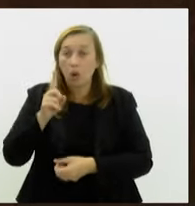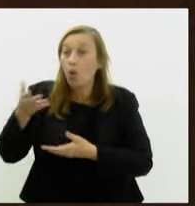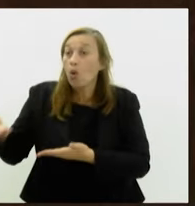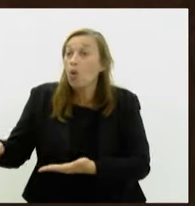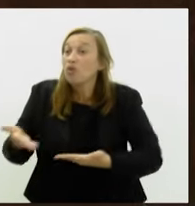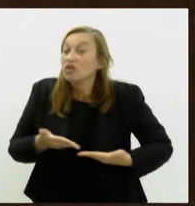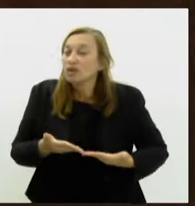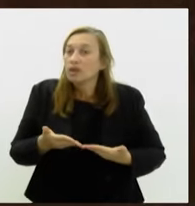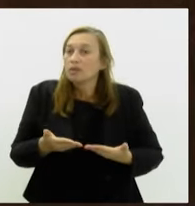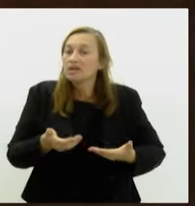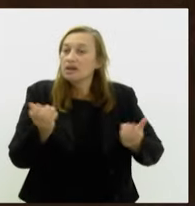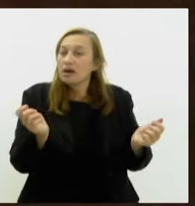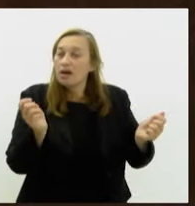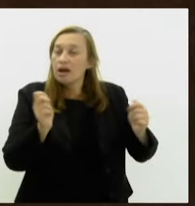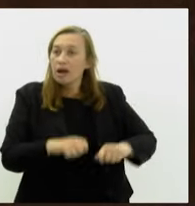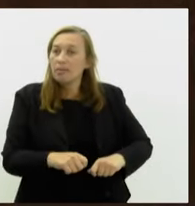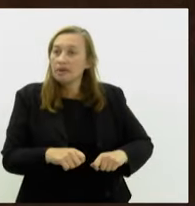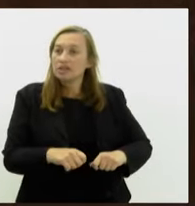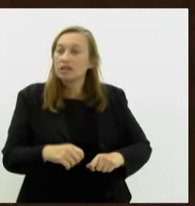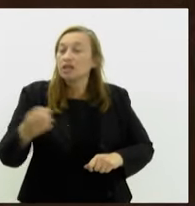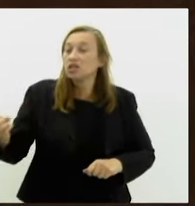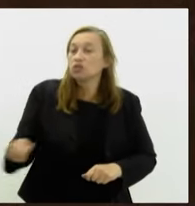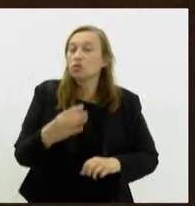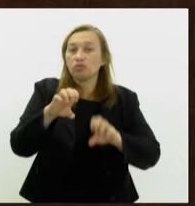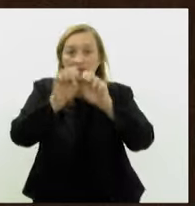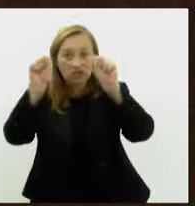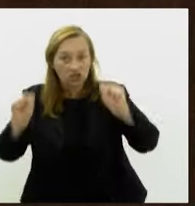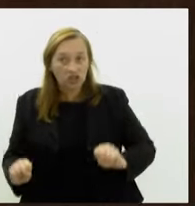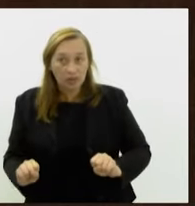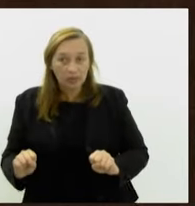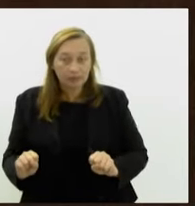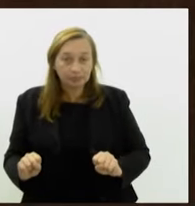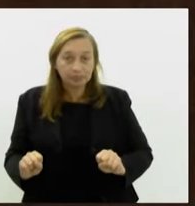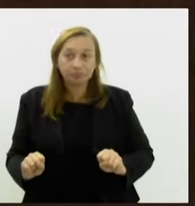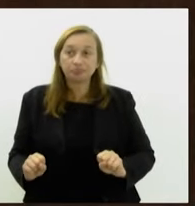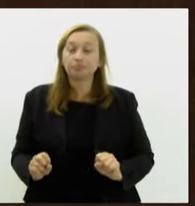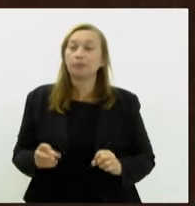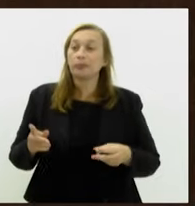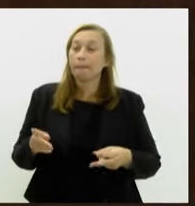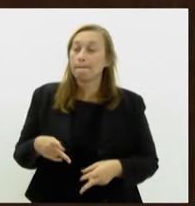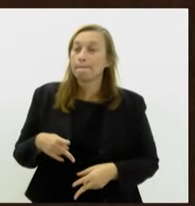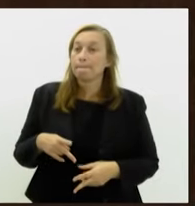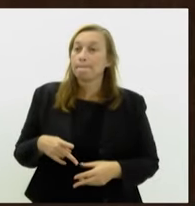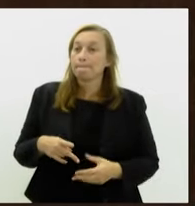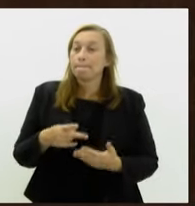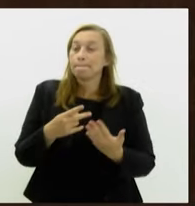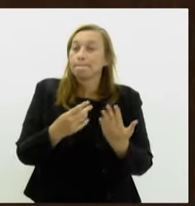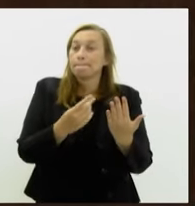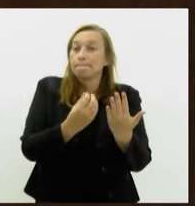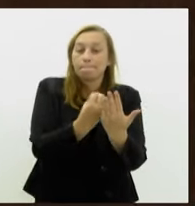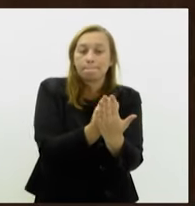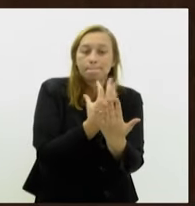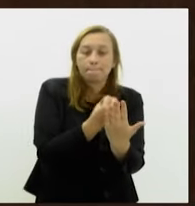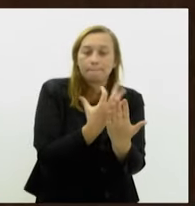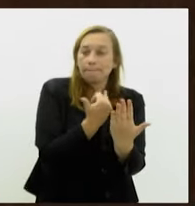serem capacitadas em relação a esse novo sistema, que trata, né, deste alarme sonoro em cada telefone